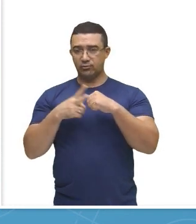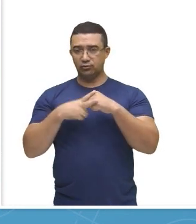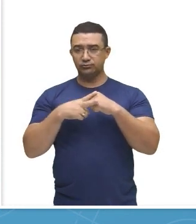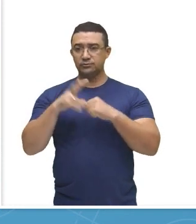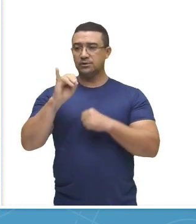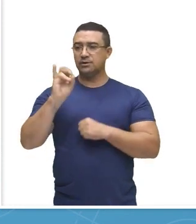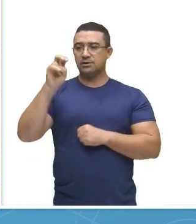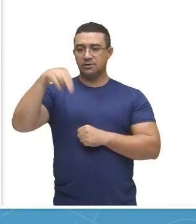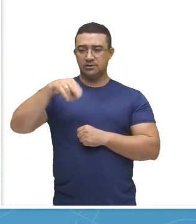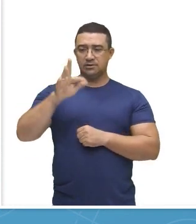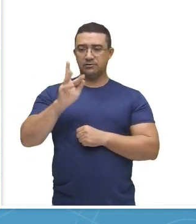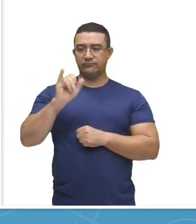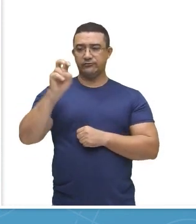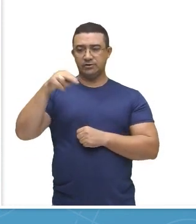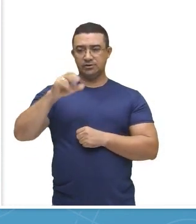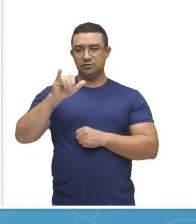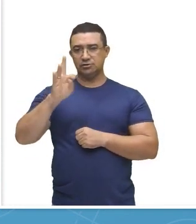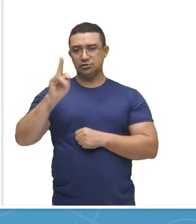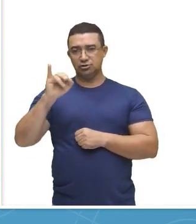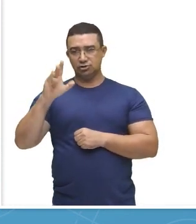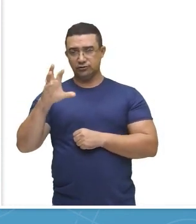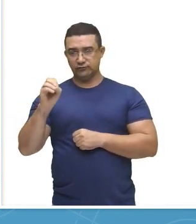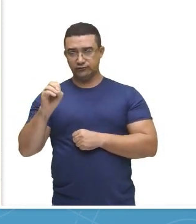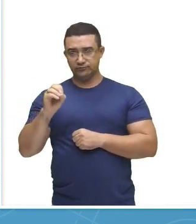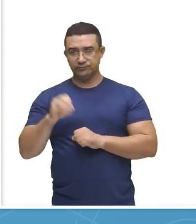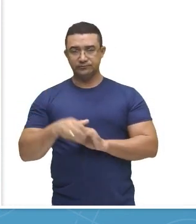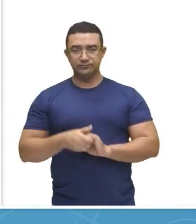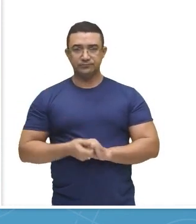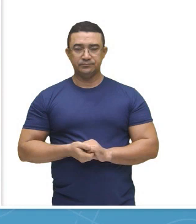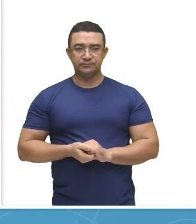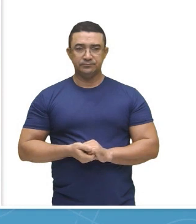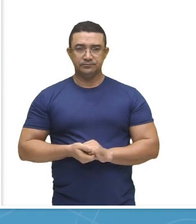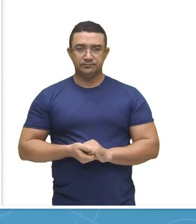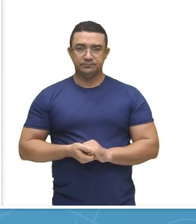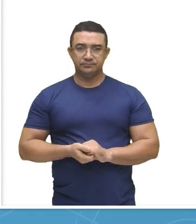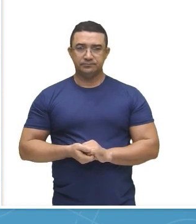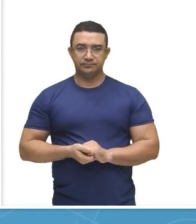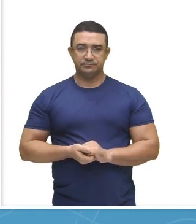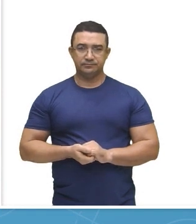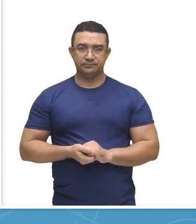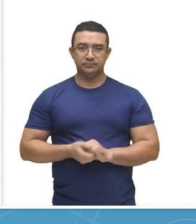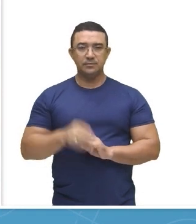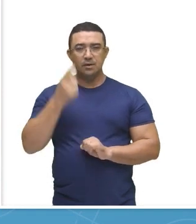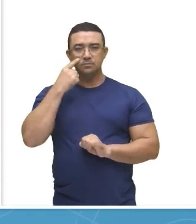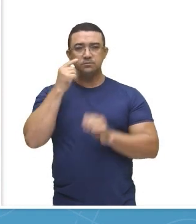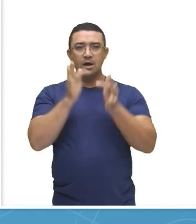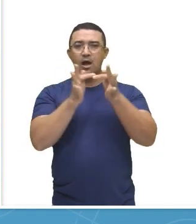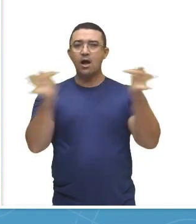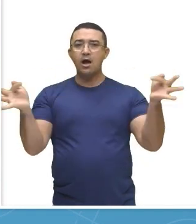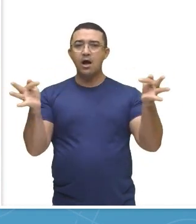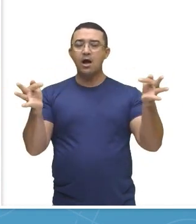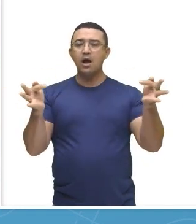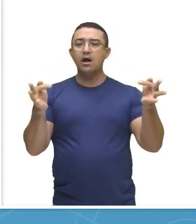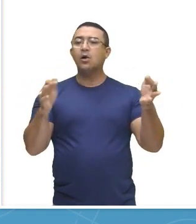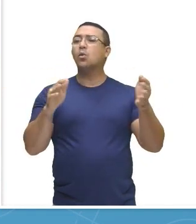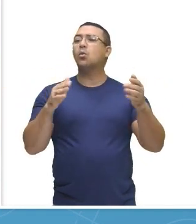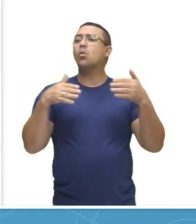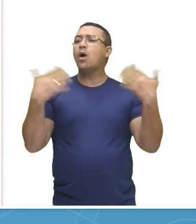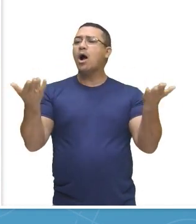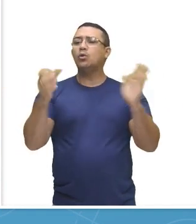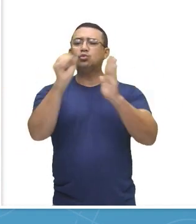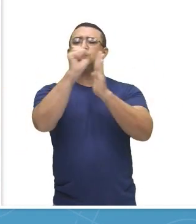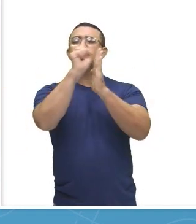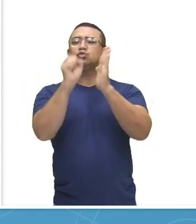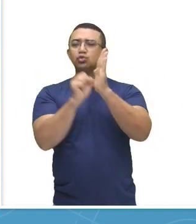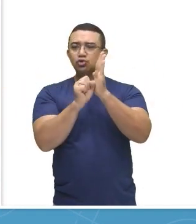forma base e ele não vai ser modificado. Observem que nessa oração, quem é o sujeito? Lia, né?